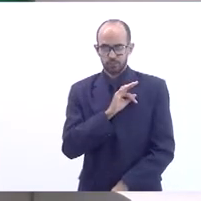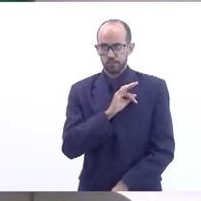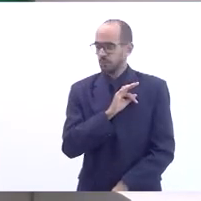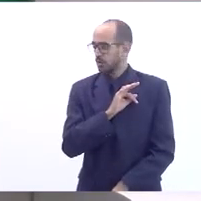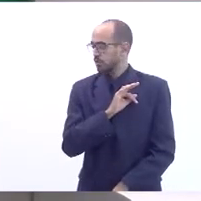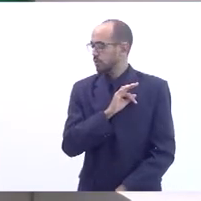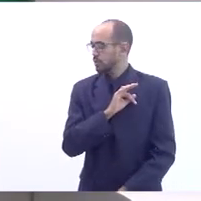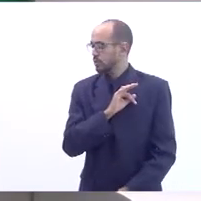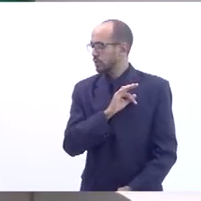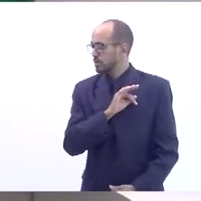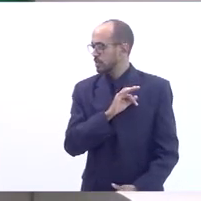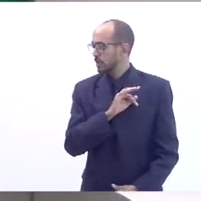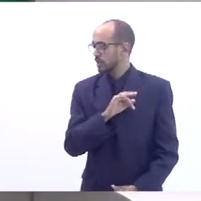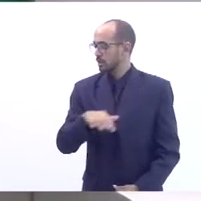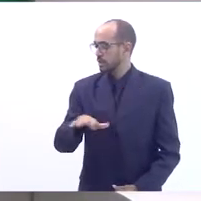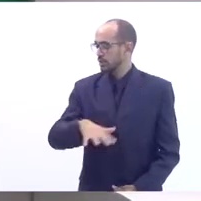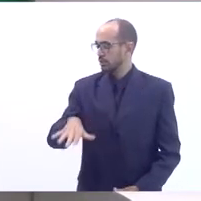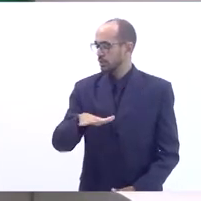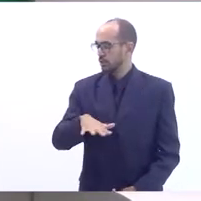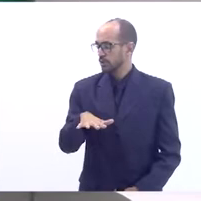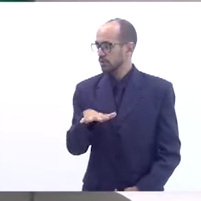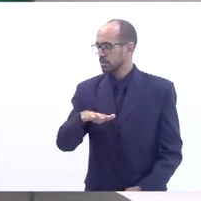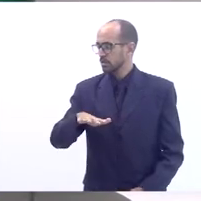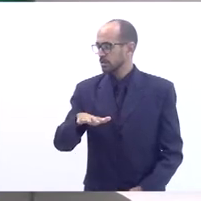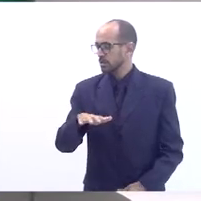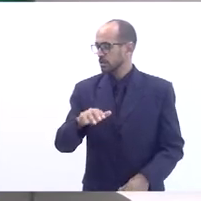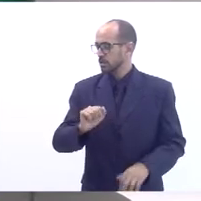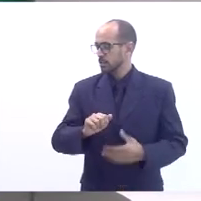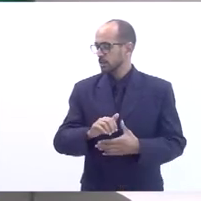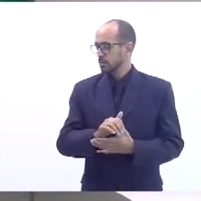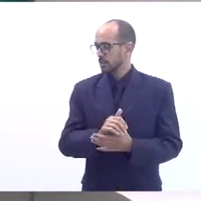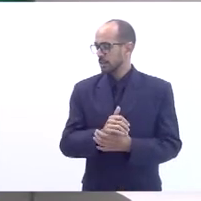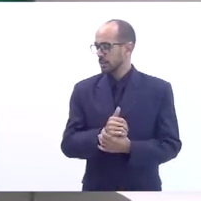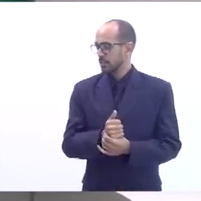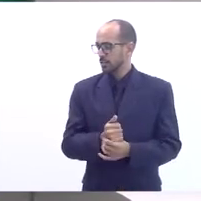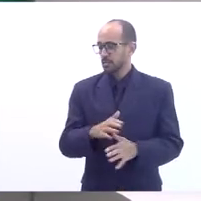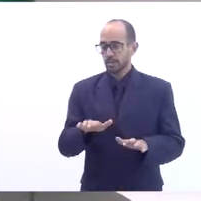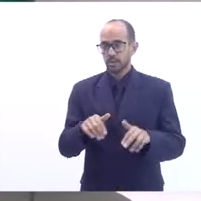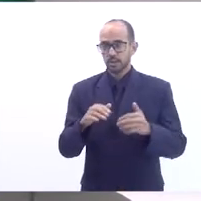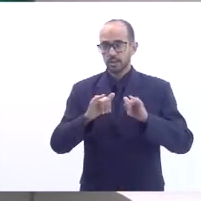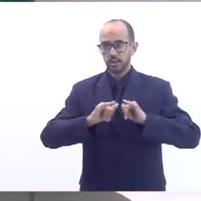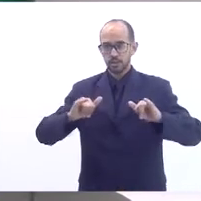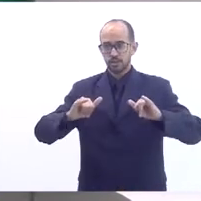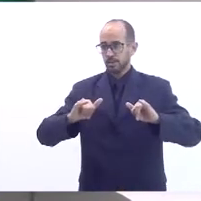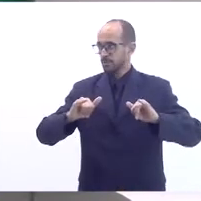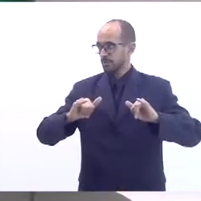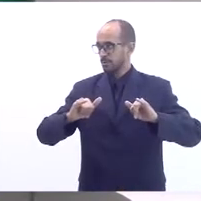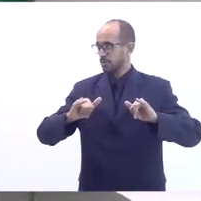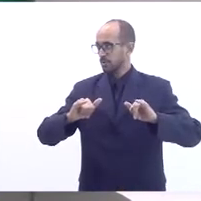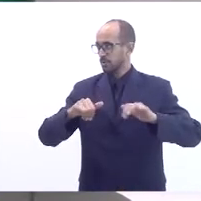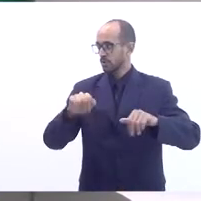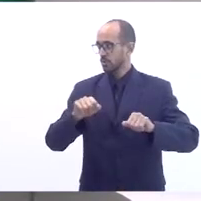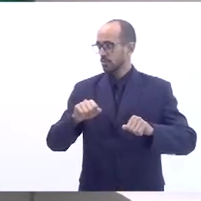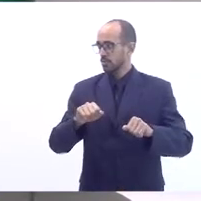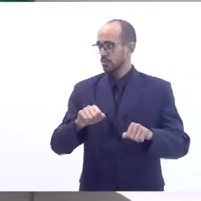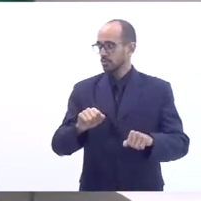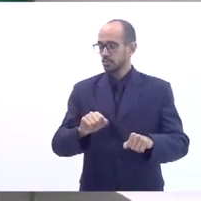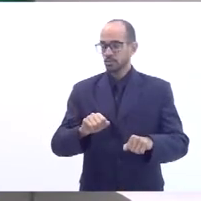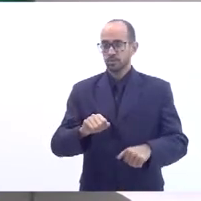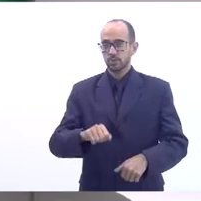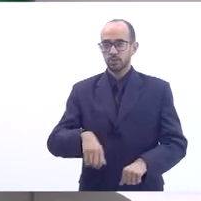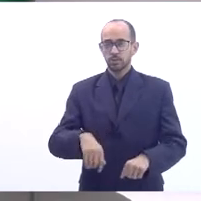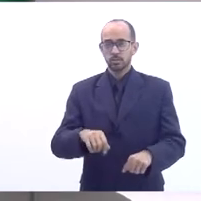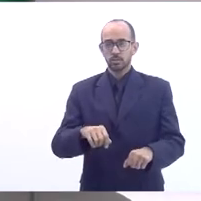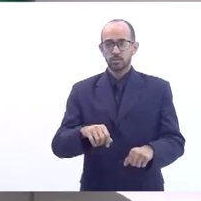numa área de plantio poema de vocês foi foi a denúncia veio de um deputado aqui foi